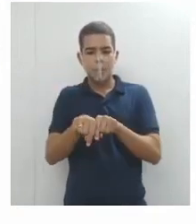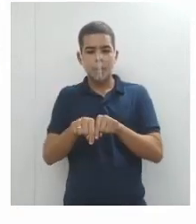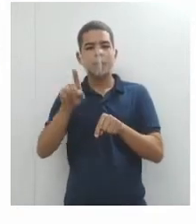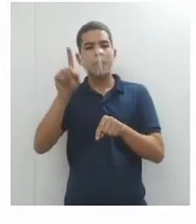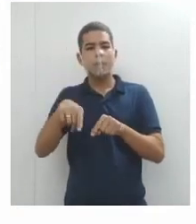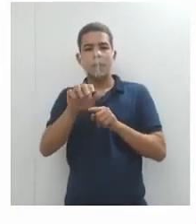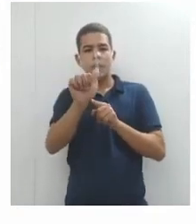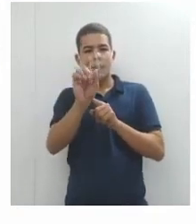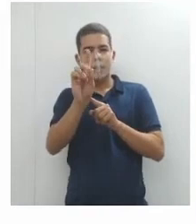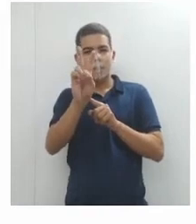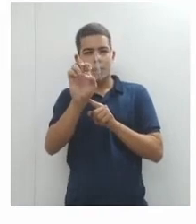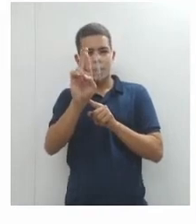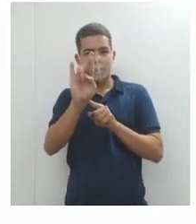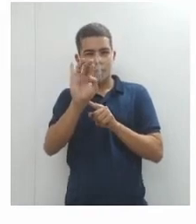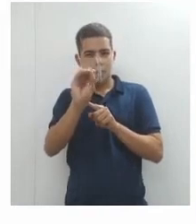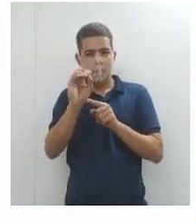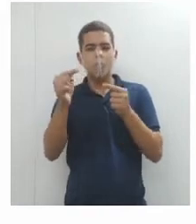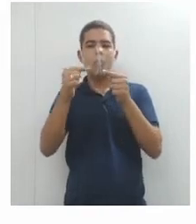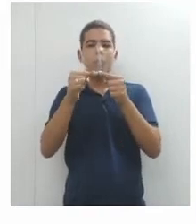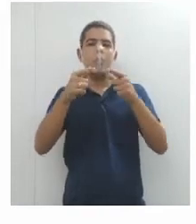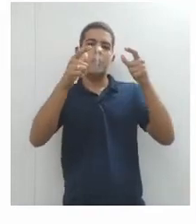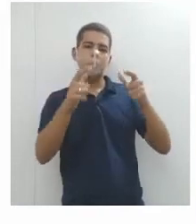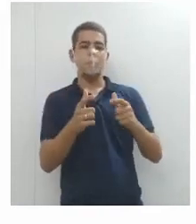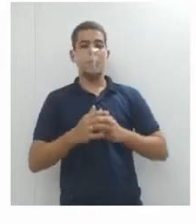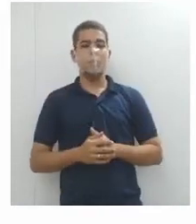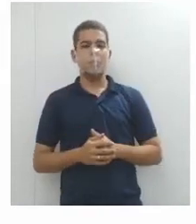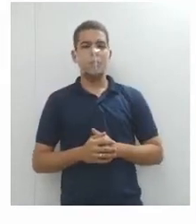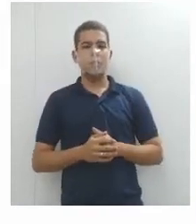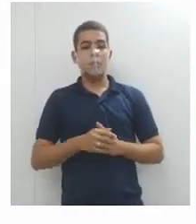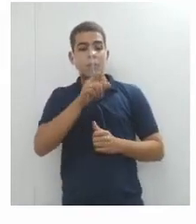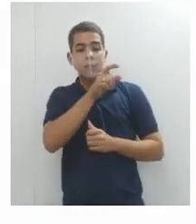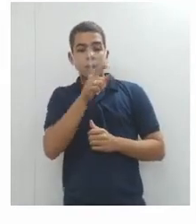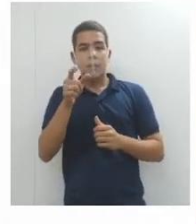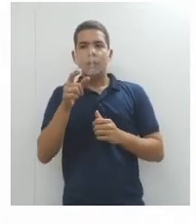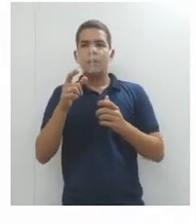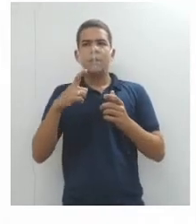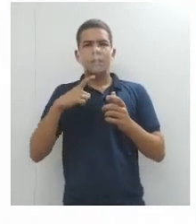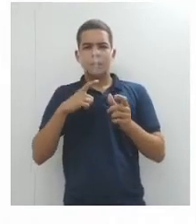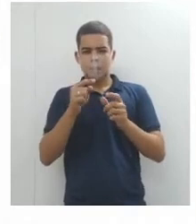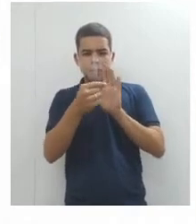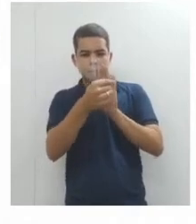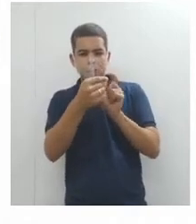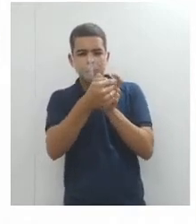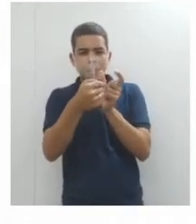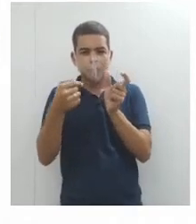como essas expressões, elas enriquecem a informação. Vamos ao terceiro